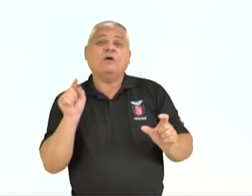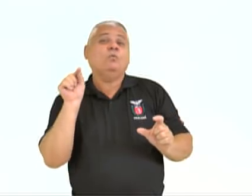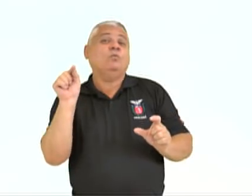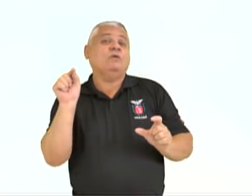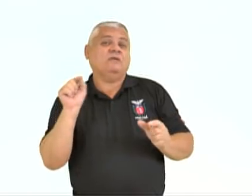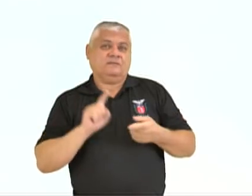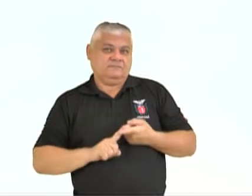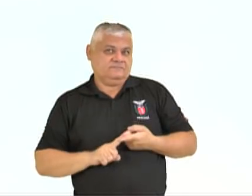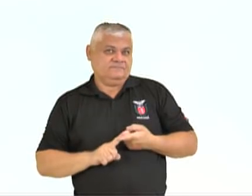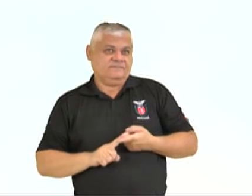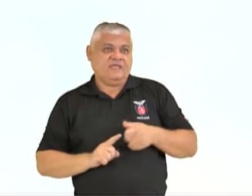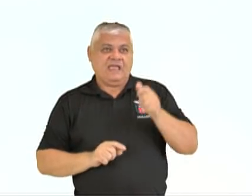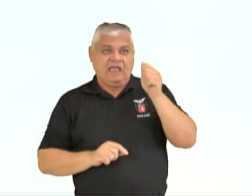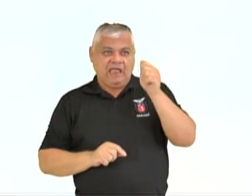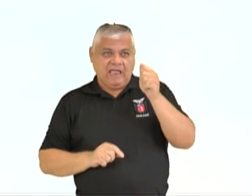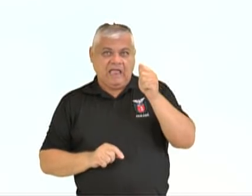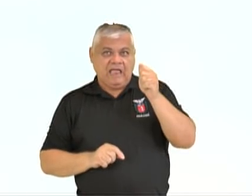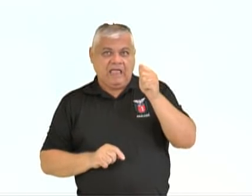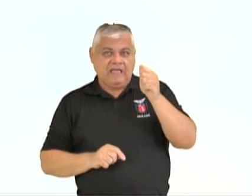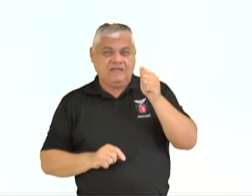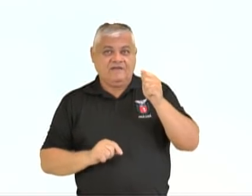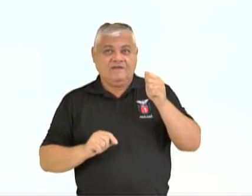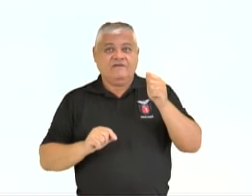referem-se às características